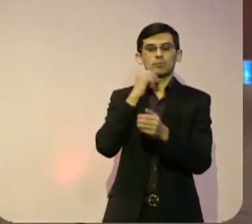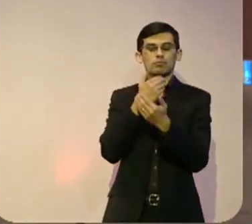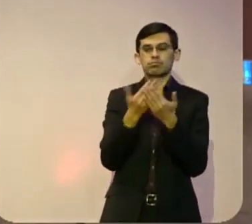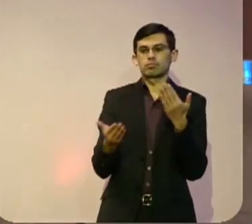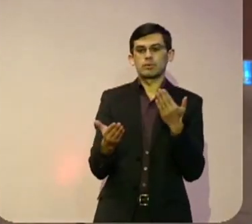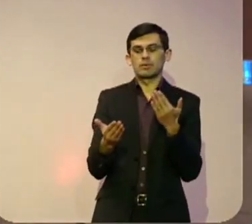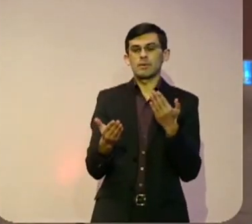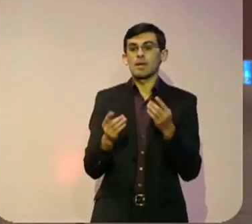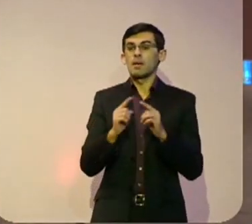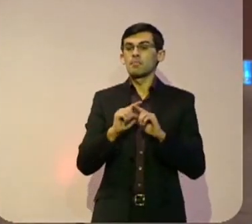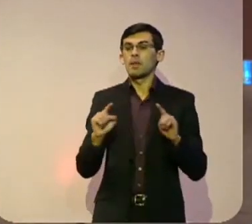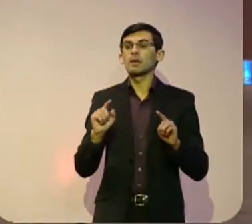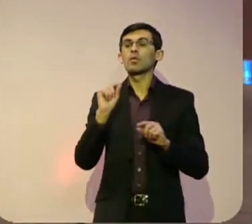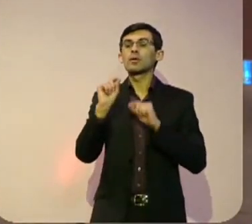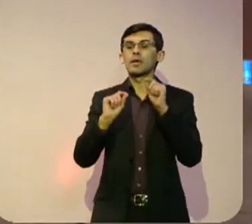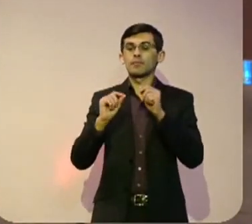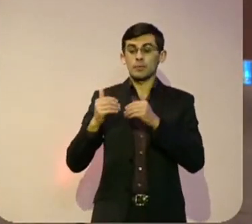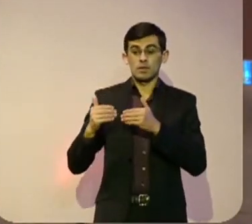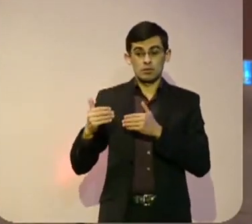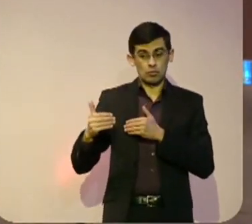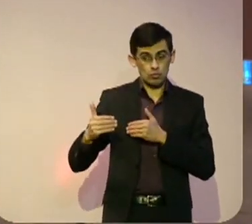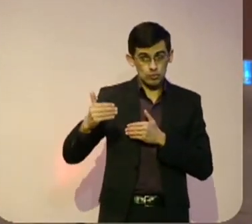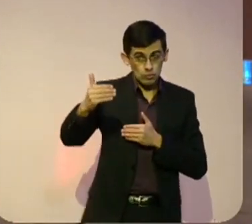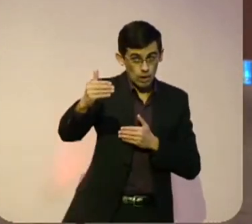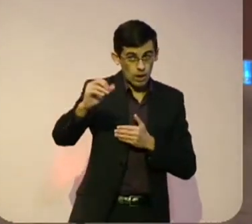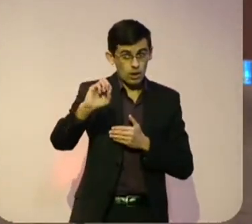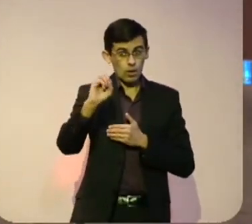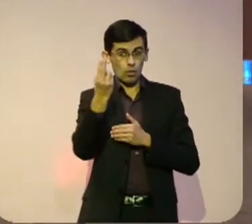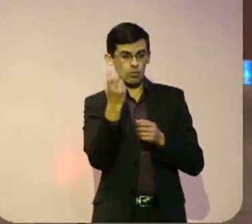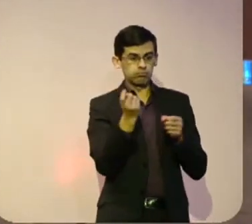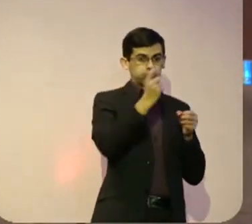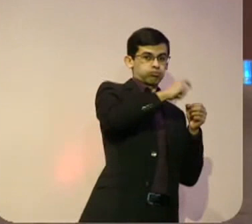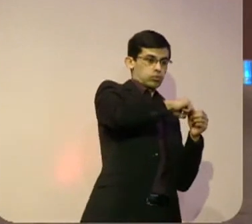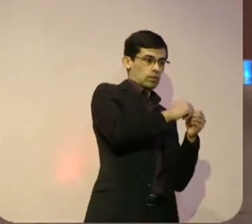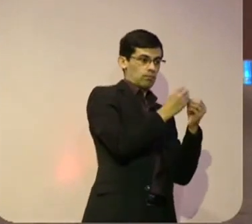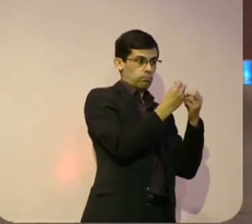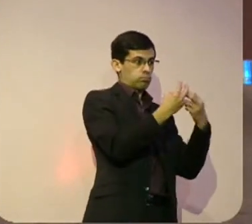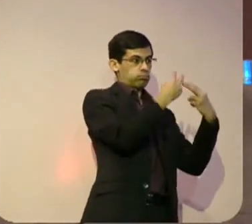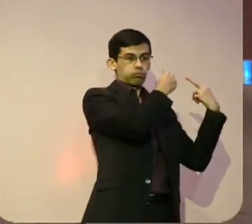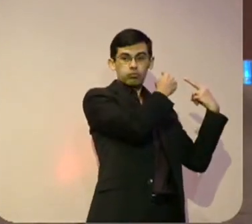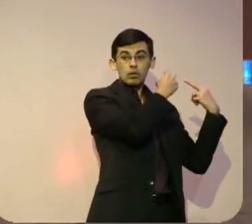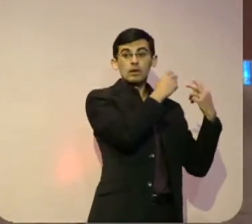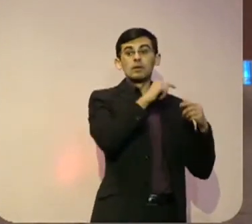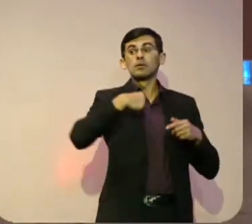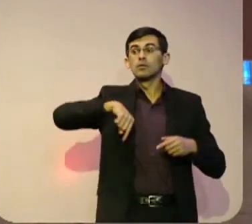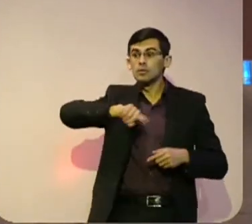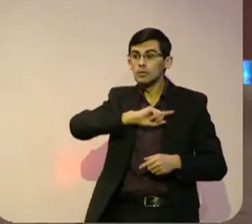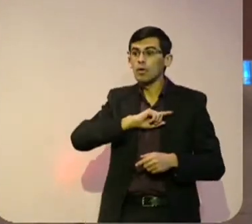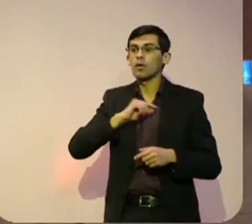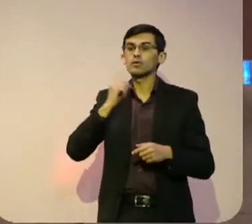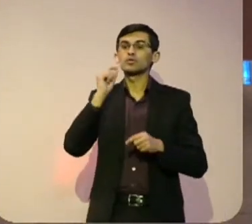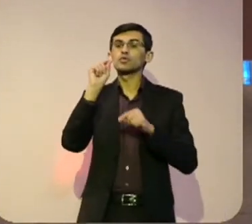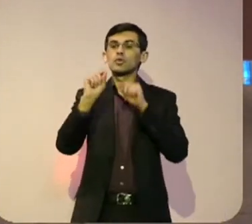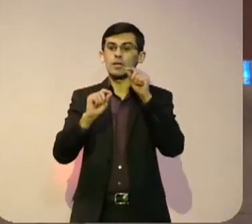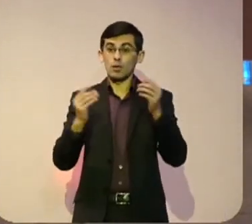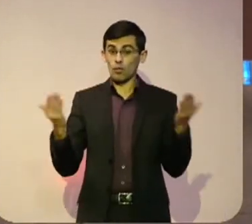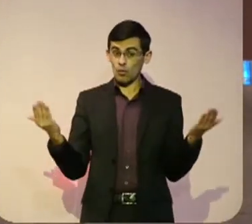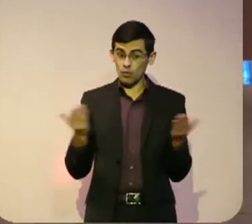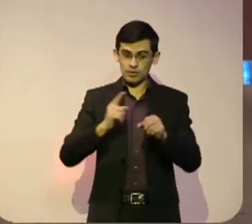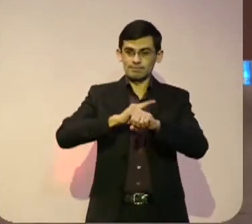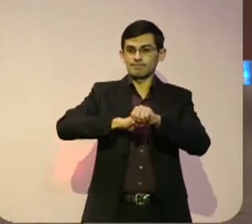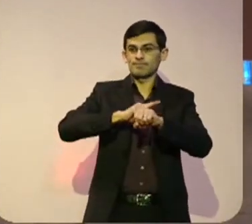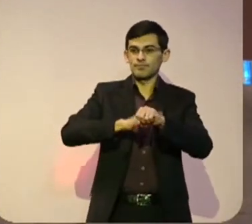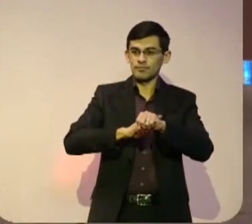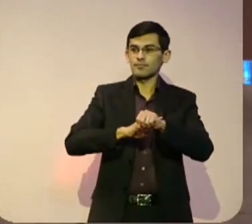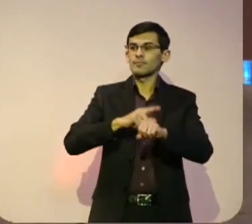Me parece que a grande questão era prosseguir ou retroceder. E é assim que nós nos encontramos